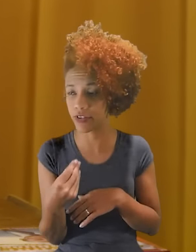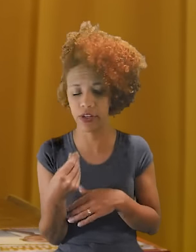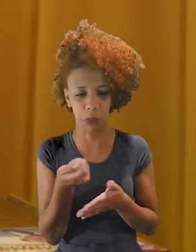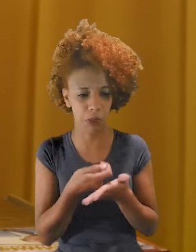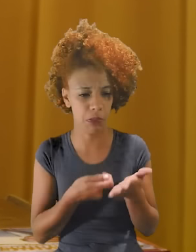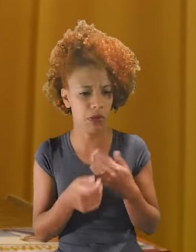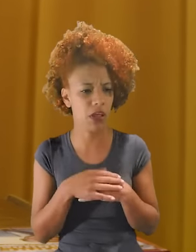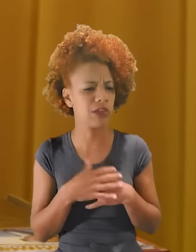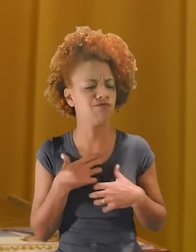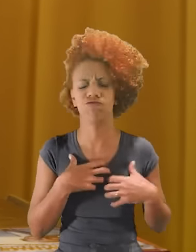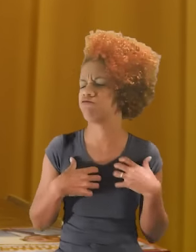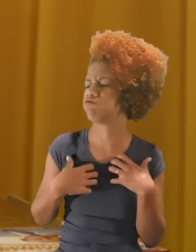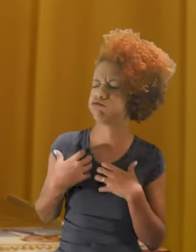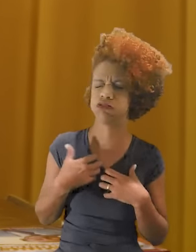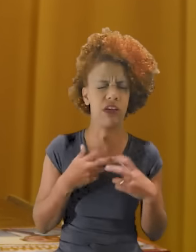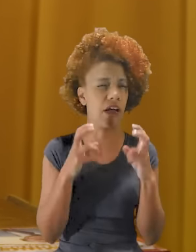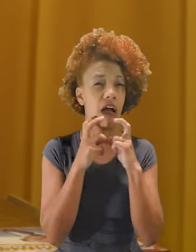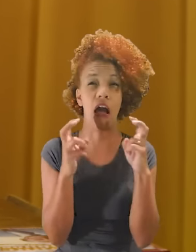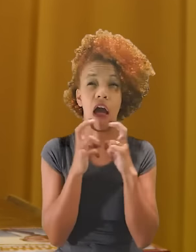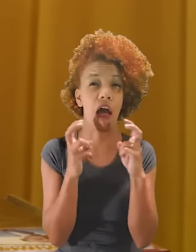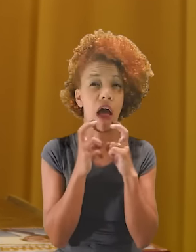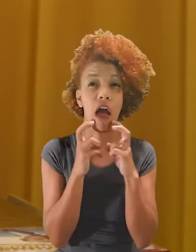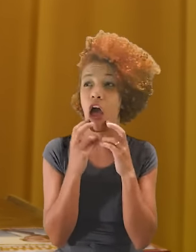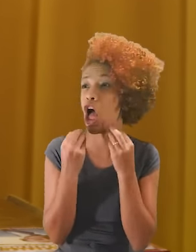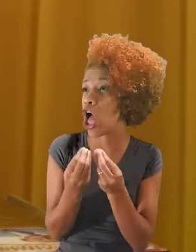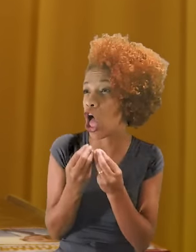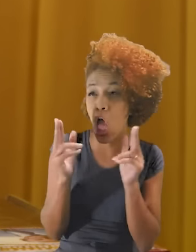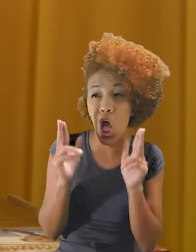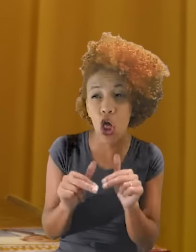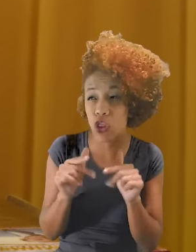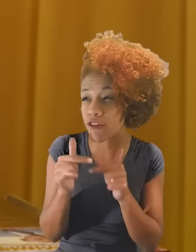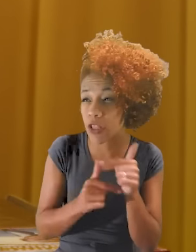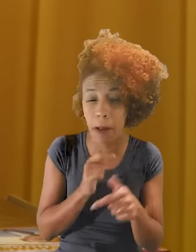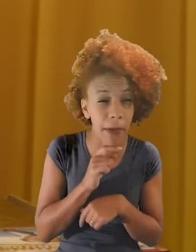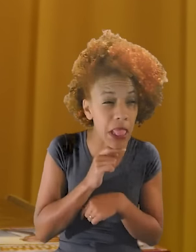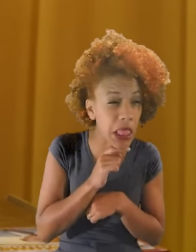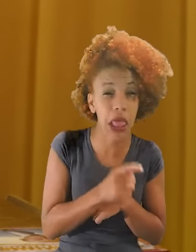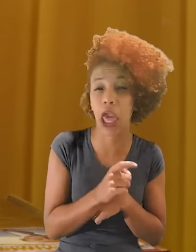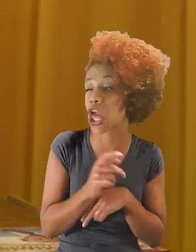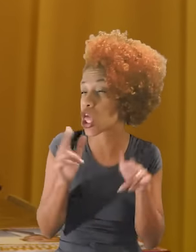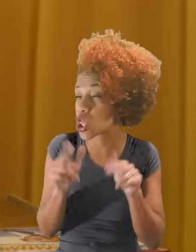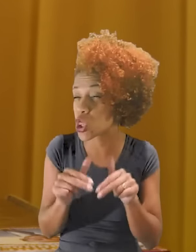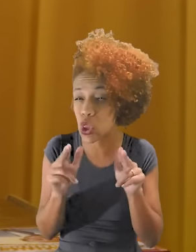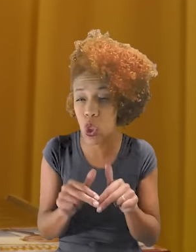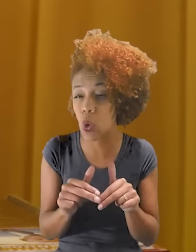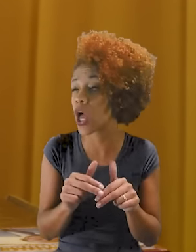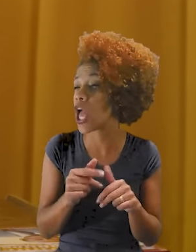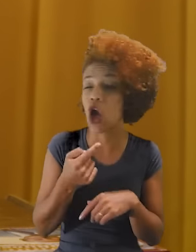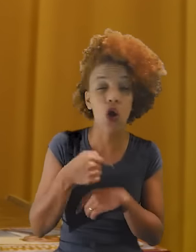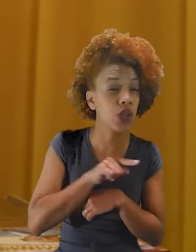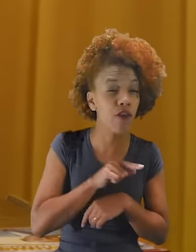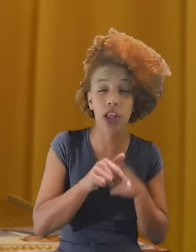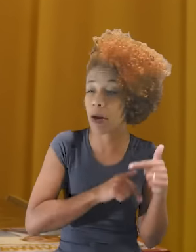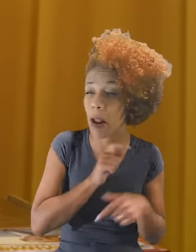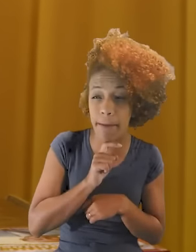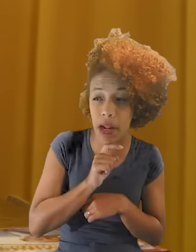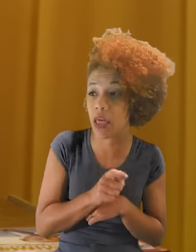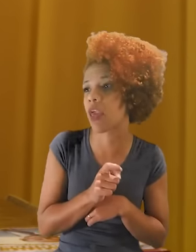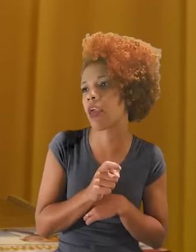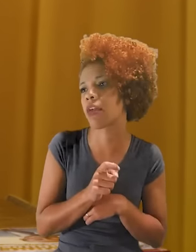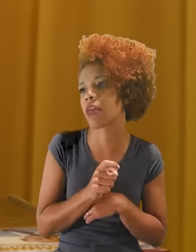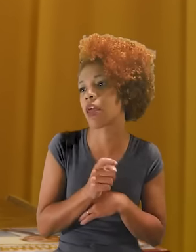que ele fala que ele ficou revoltadíssimo e gritava no trem, falava pra mulher dele, eu nunca mais vou trabalhar pra ninguém na minha vida, mas nunca mais, eu não trabalho pra ninguém. E